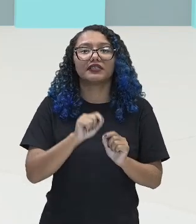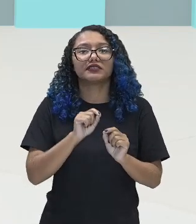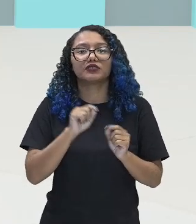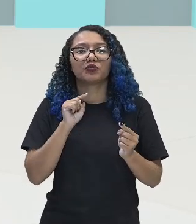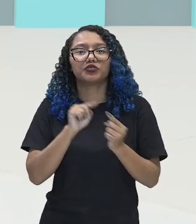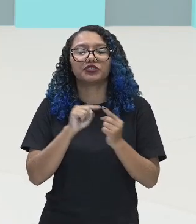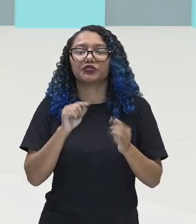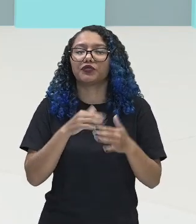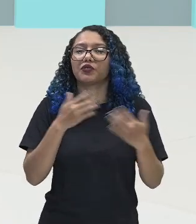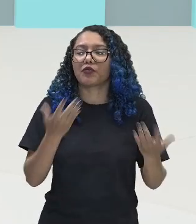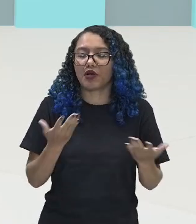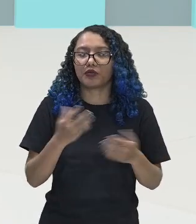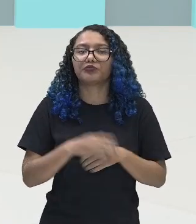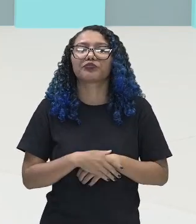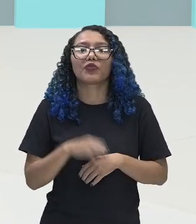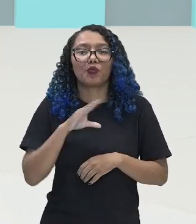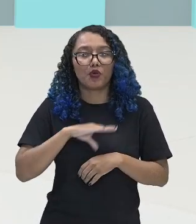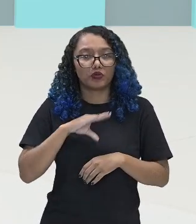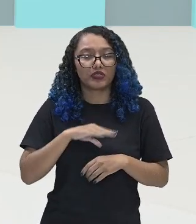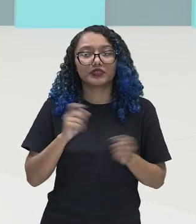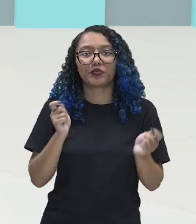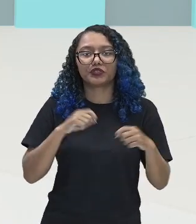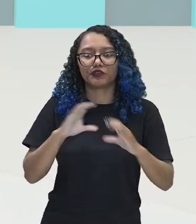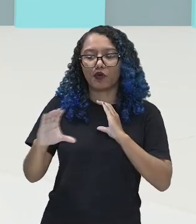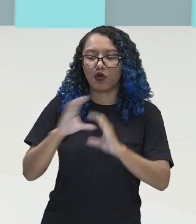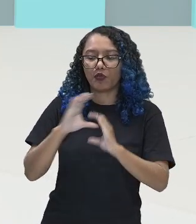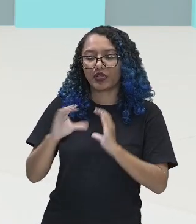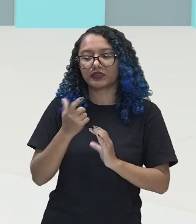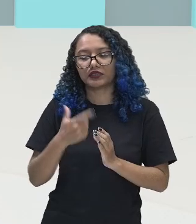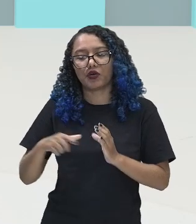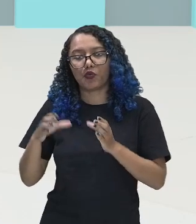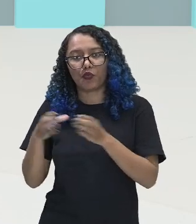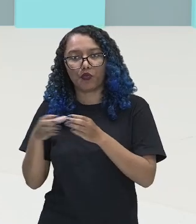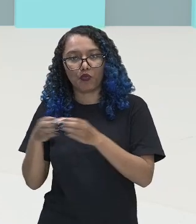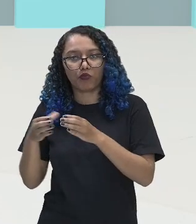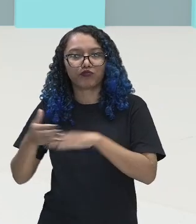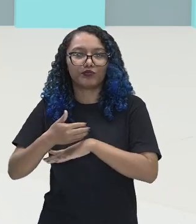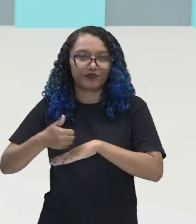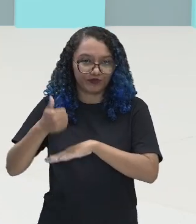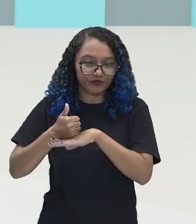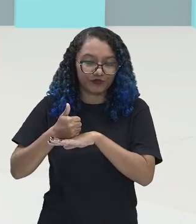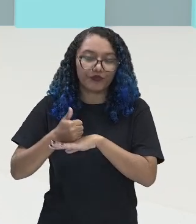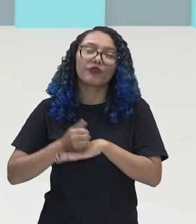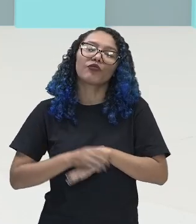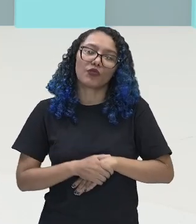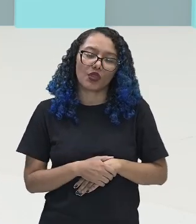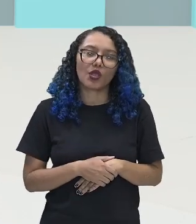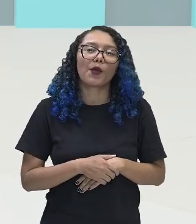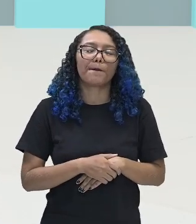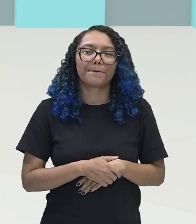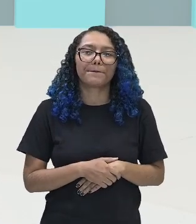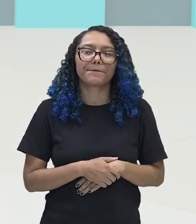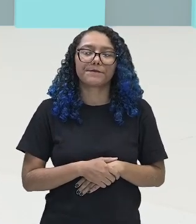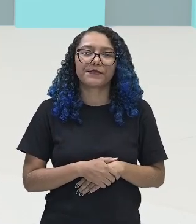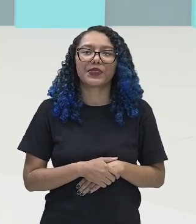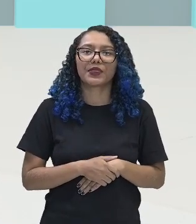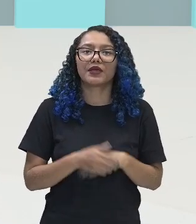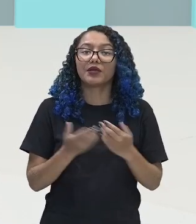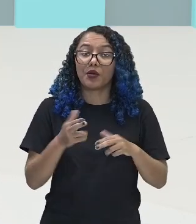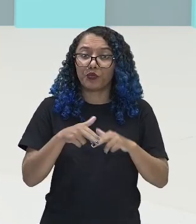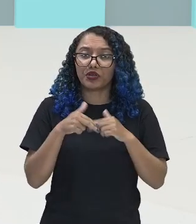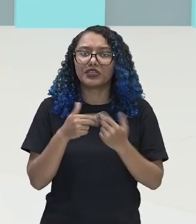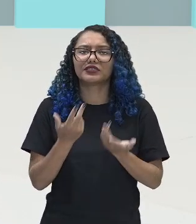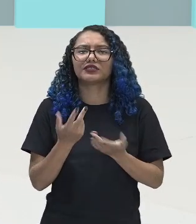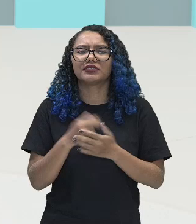essa comunicação com os portugueses. Então é por isso que a autora está a todo tempo dizendo que estamos aqui, nós estamos vivos,